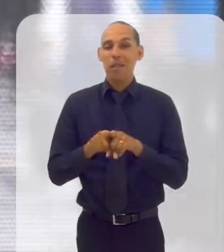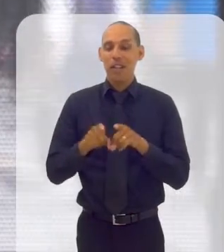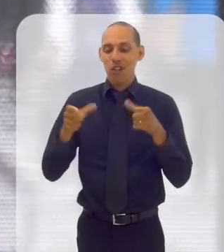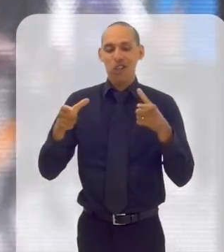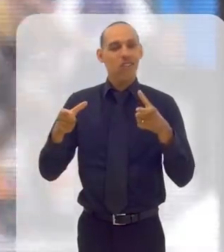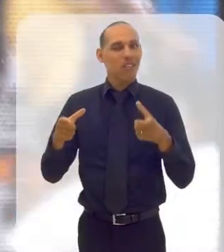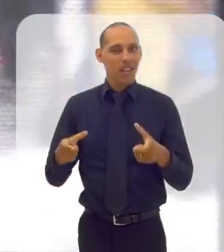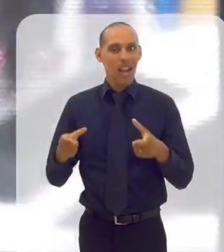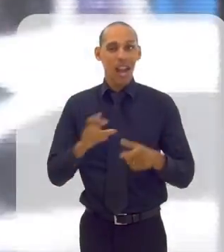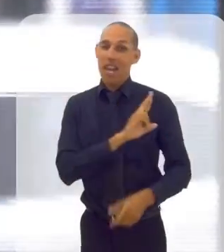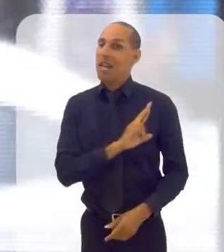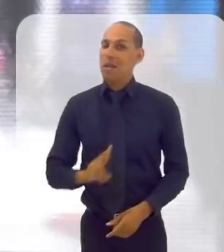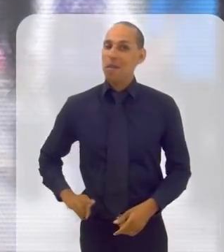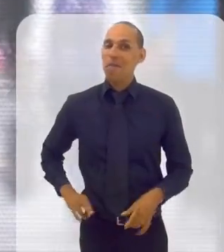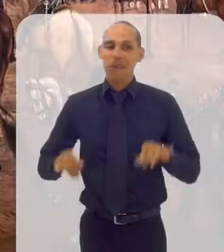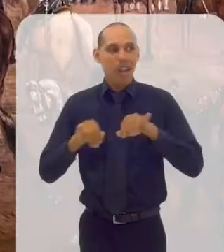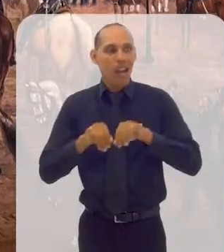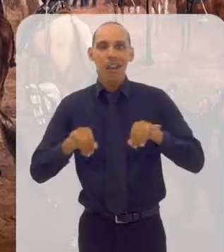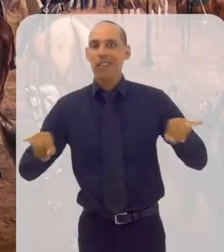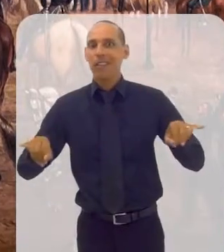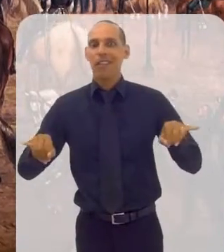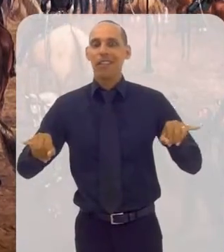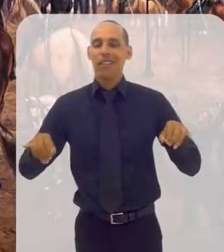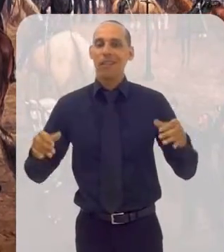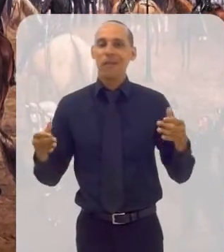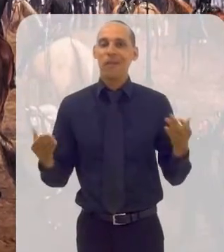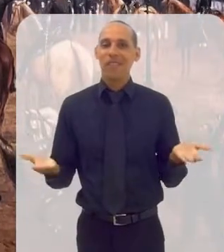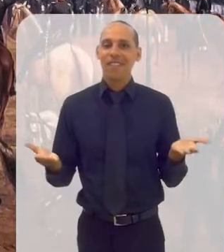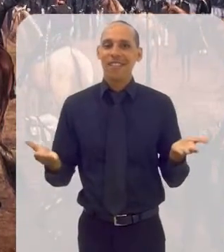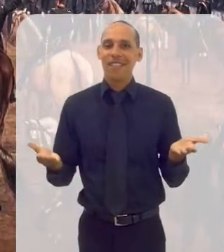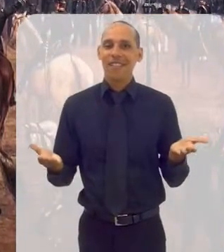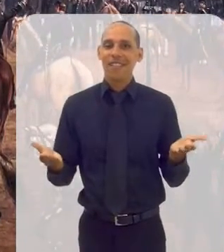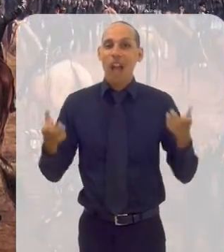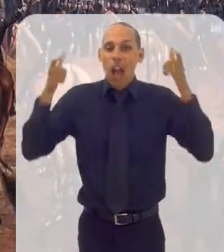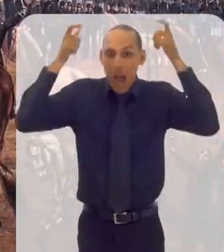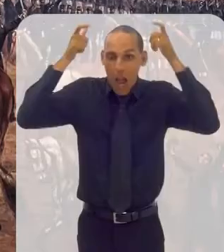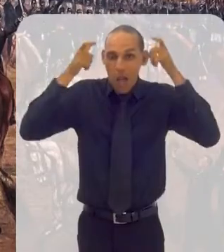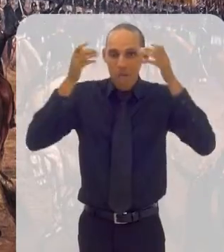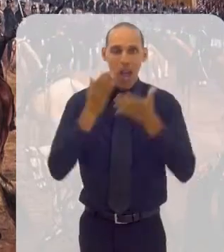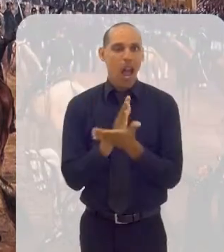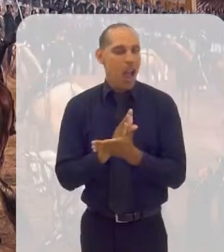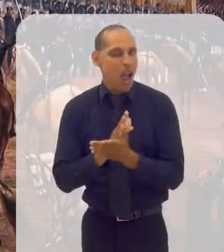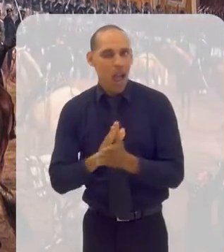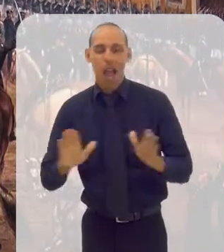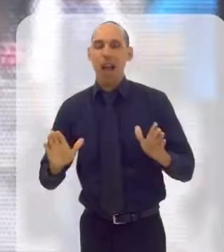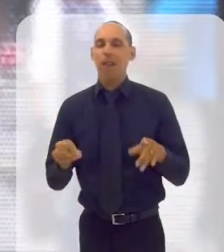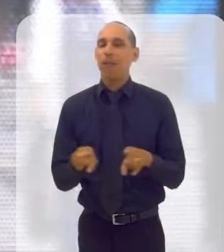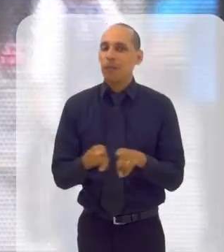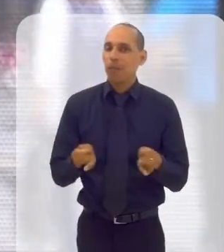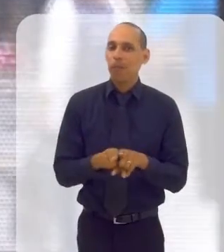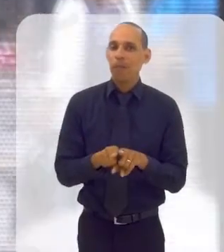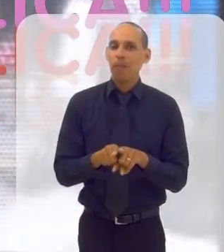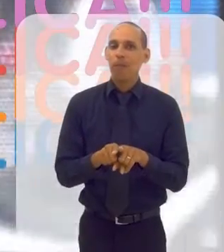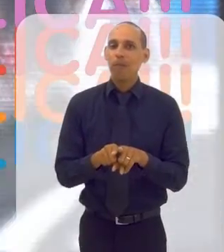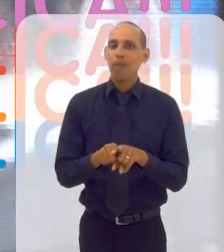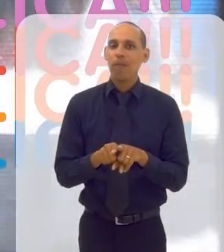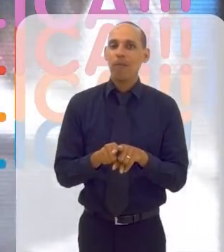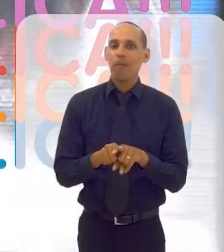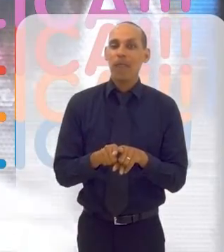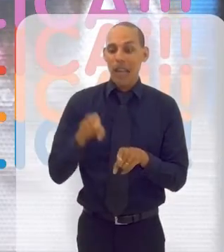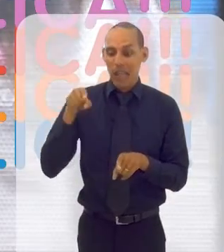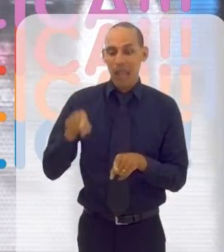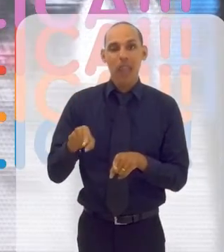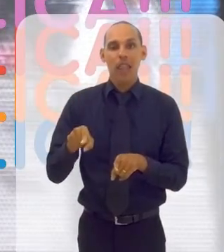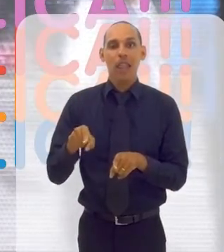vai se tornar um lugar onde a República vai ser proclamada. Então, a queda da monarquia e a aclamação da